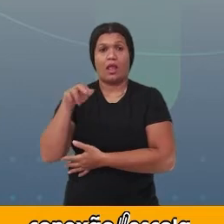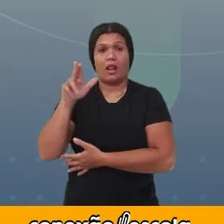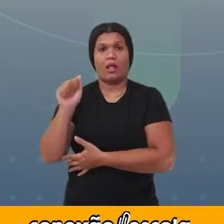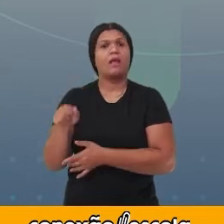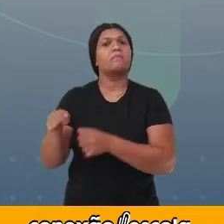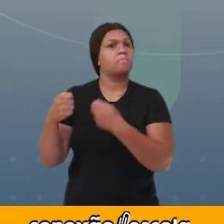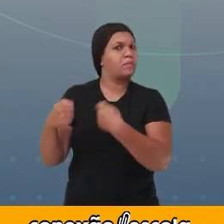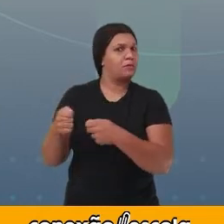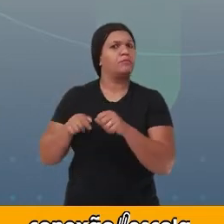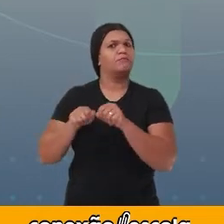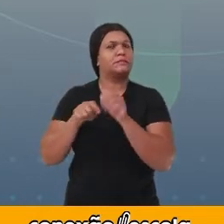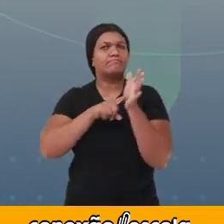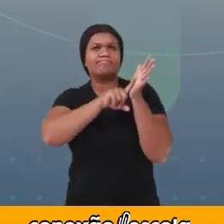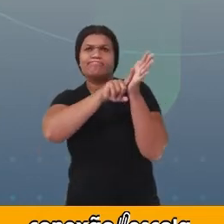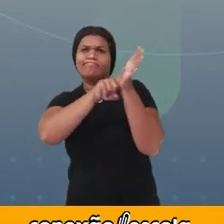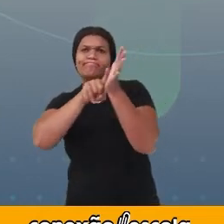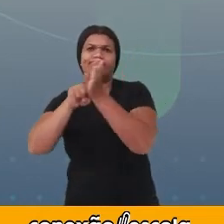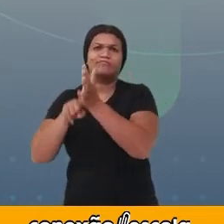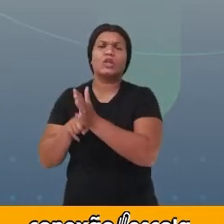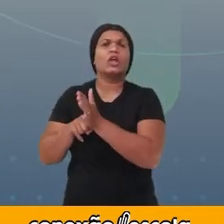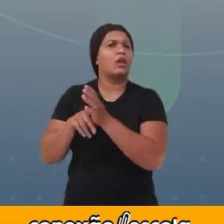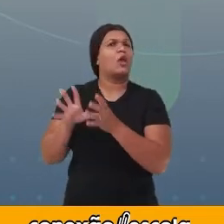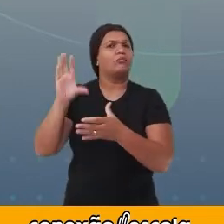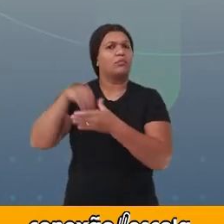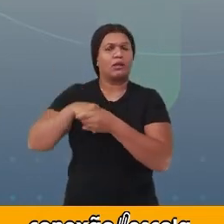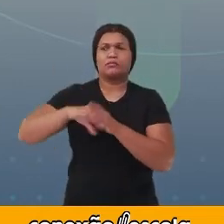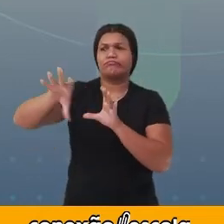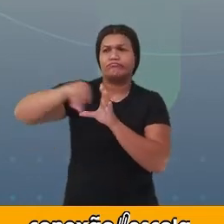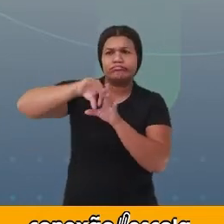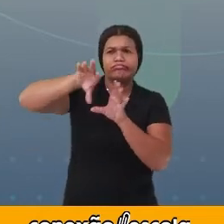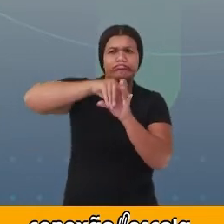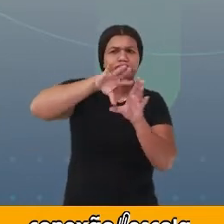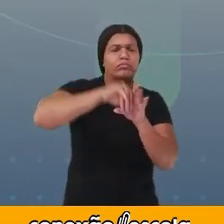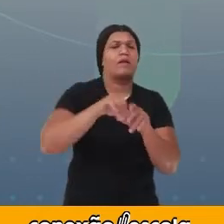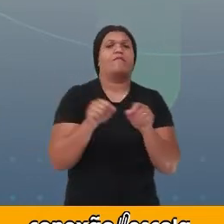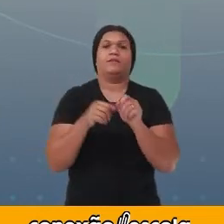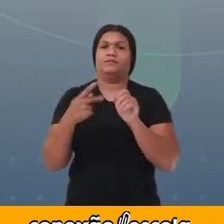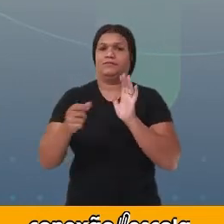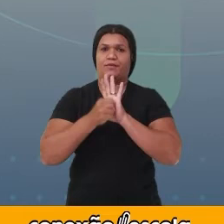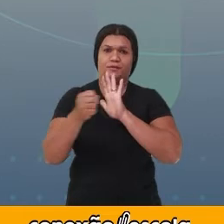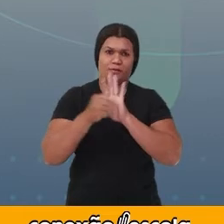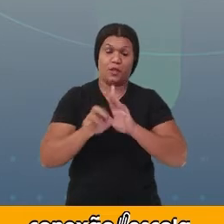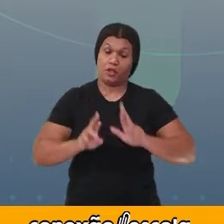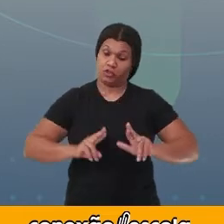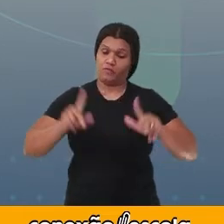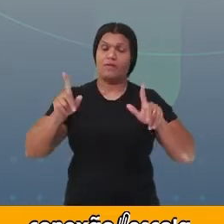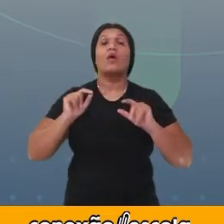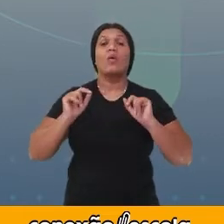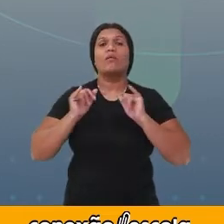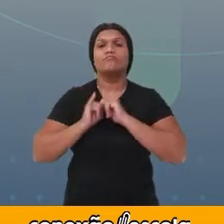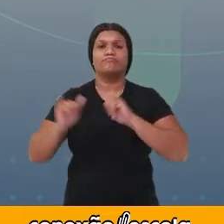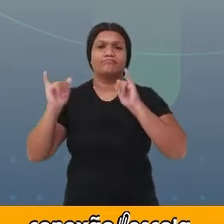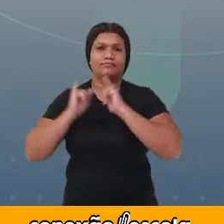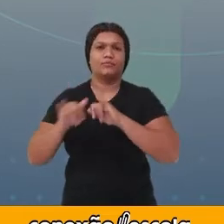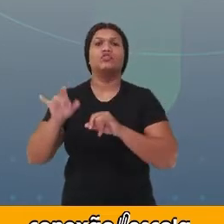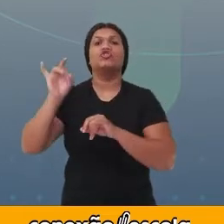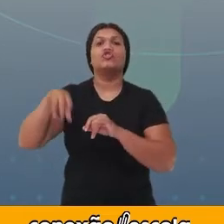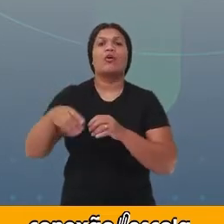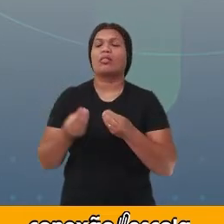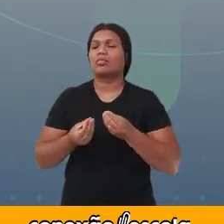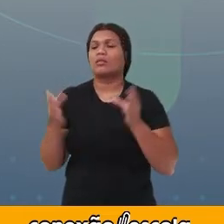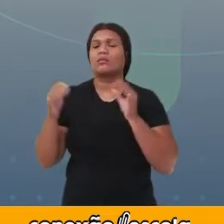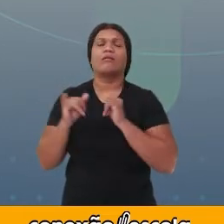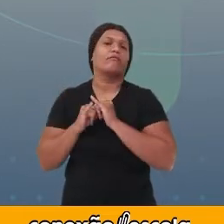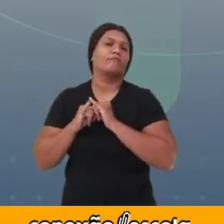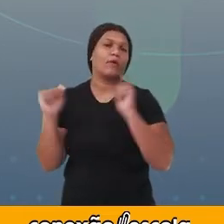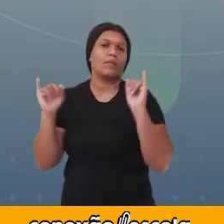essas pesquisas para compor a sua reportagem. Diferente da notícia que trazia apenas a